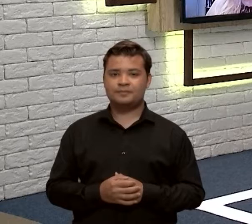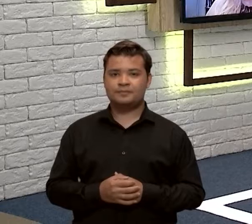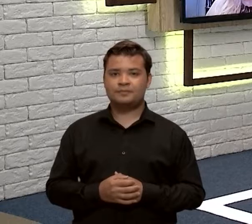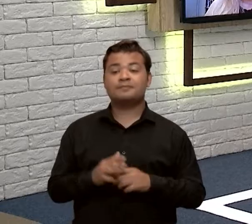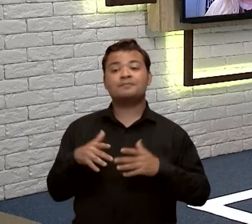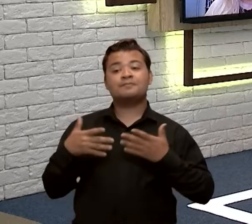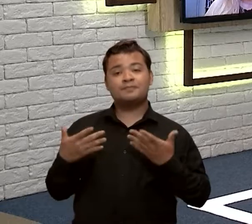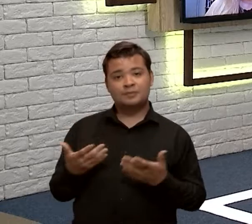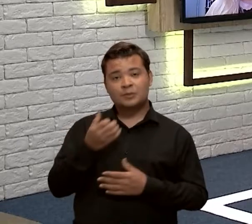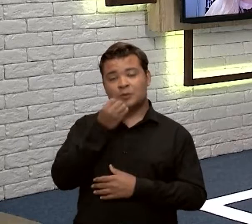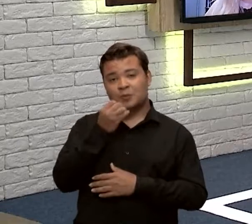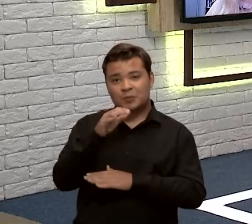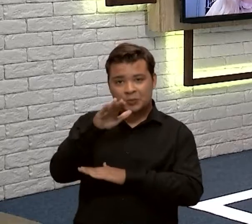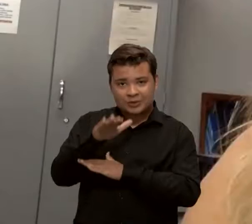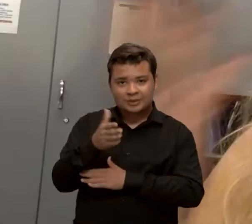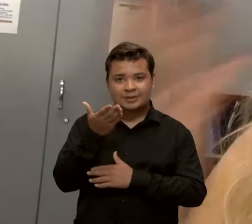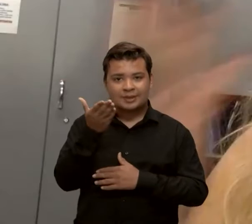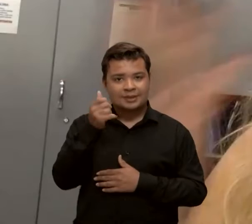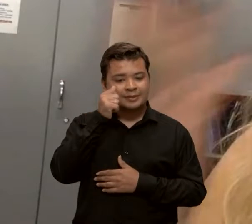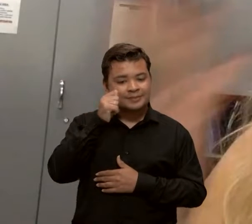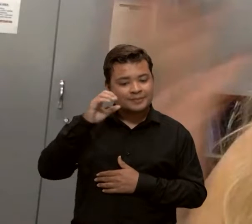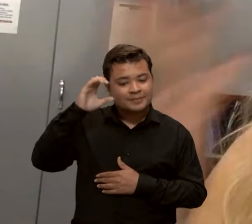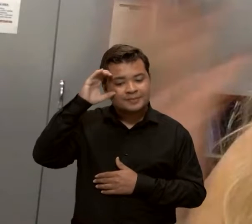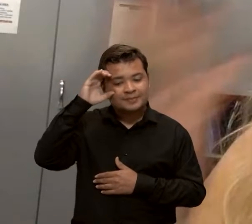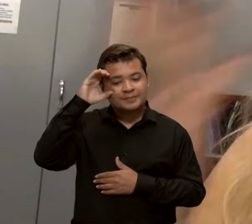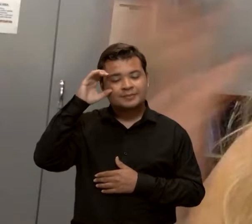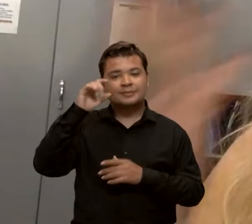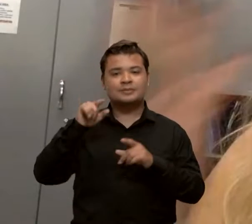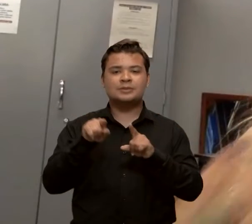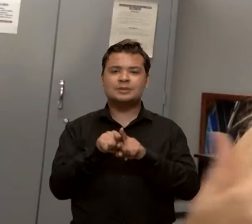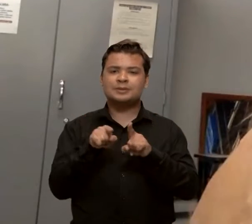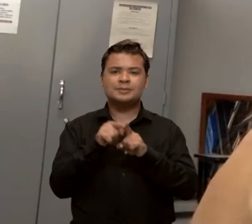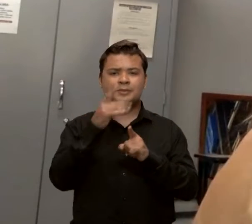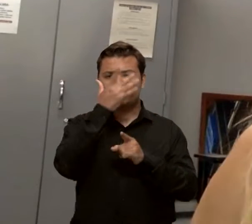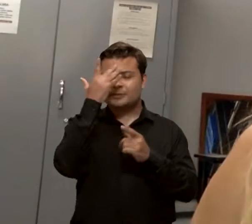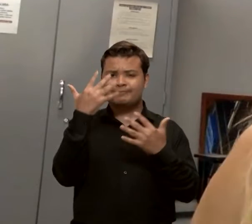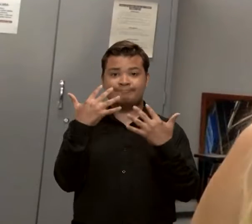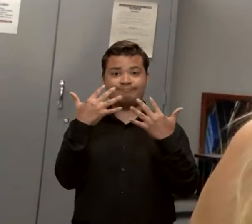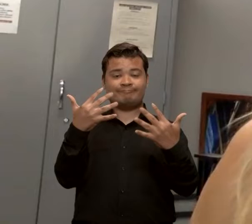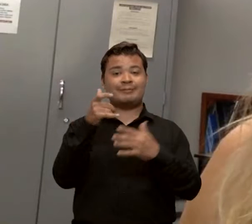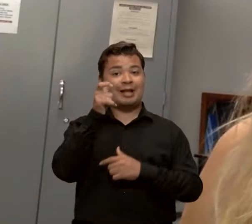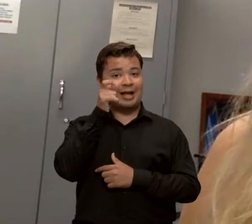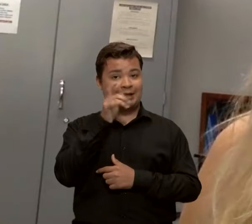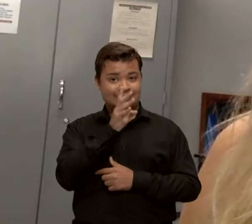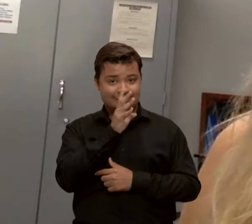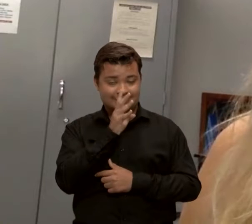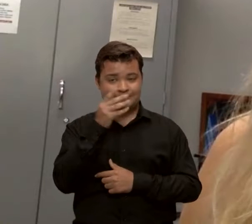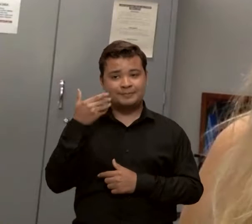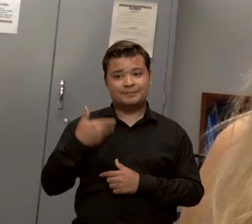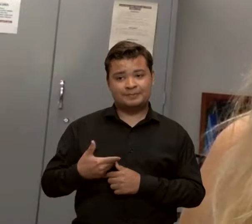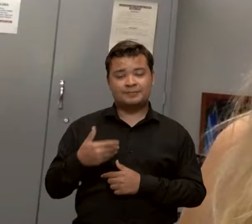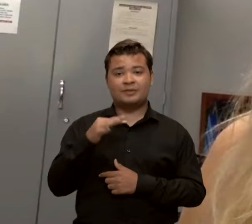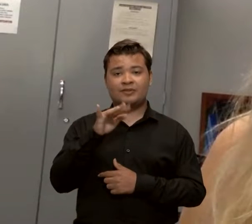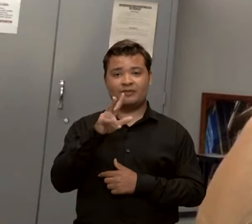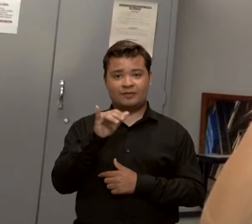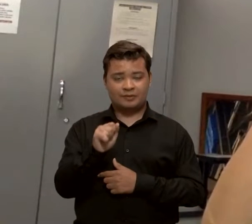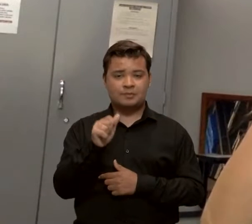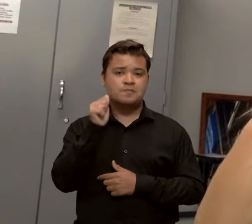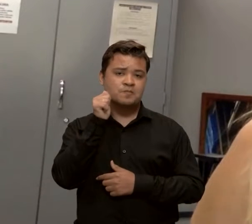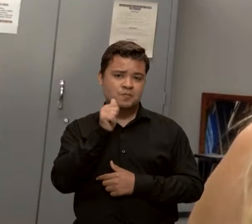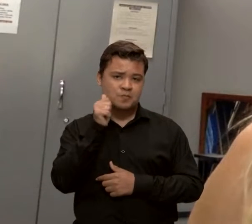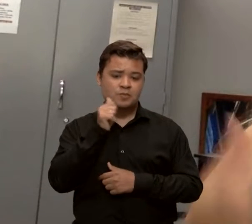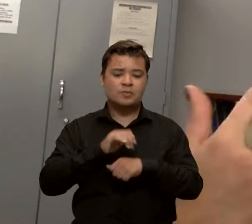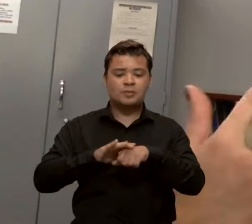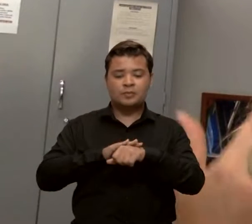Então, boa tarde, Ana Cleoma e professor Jadir e todas as pessoas que nos assistem. Meu nome é Flávia Cruvinel, sou uma mulher branca,